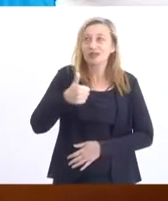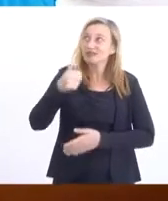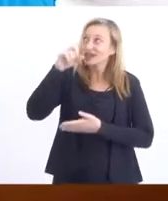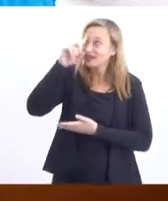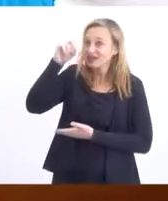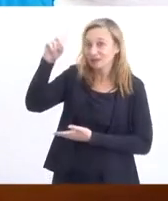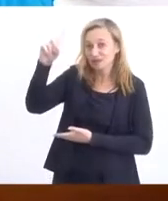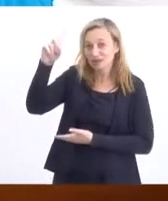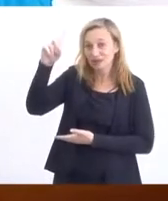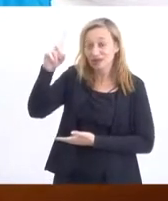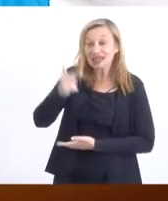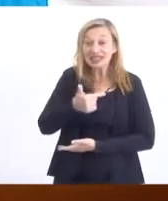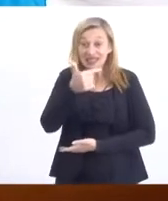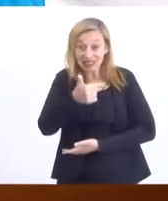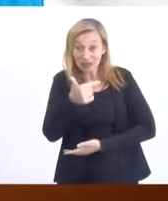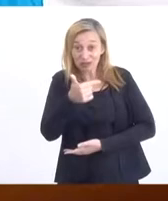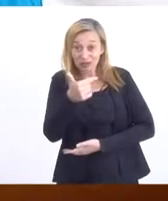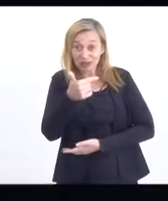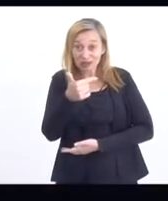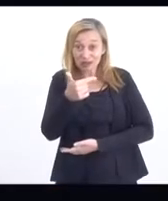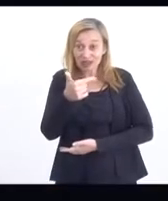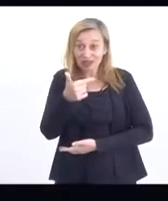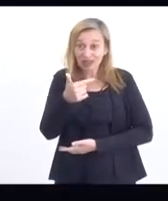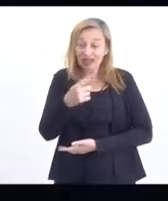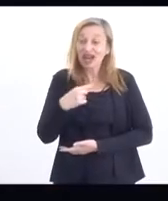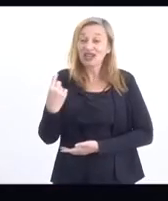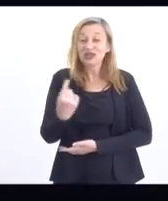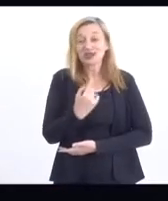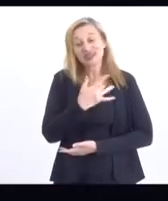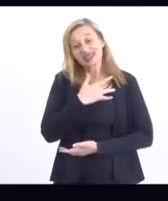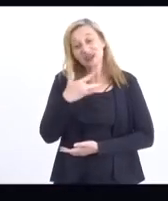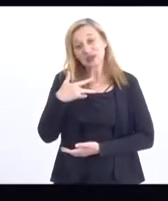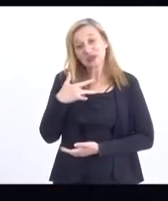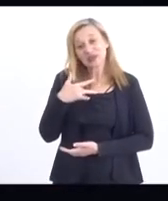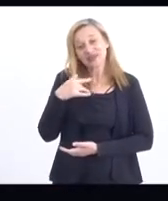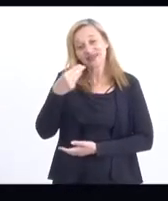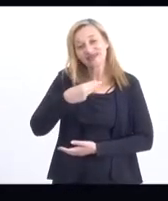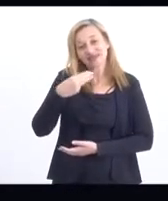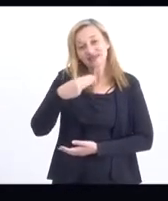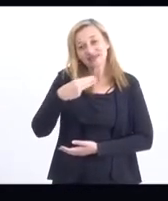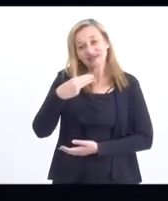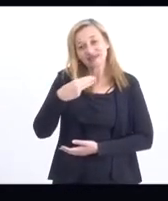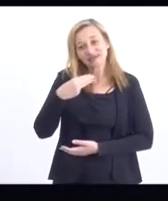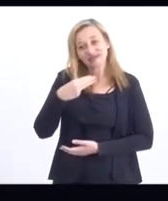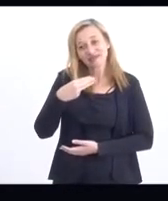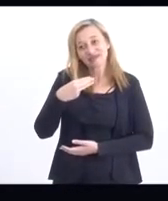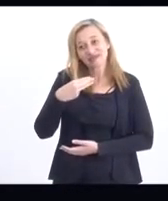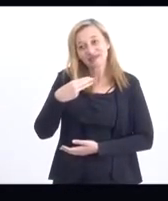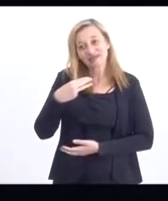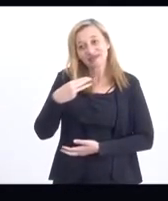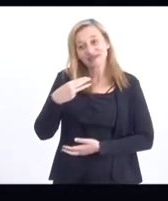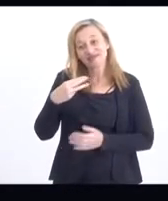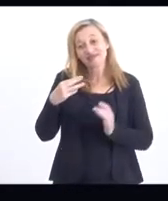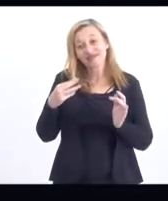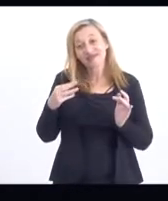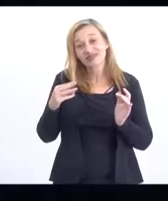Deus. Em segundo lugar, a nossa saúde. E em terceiro lugar,